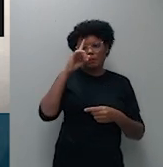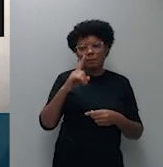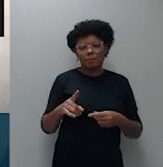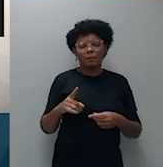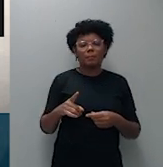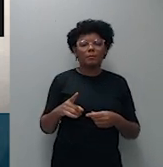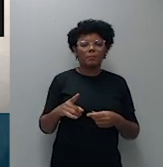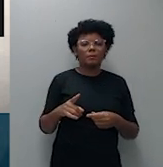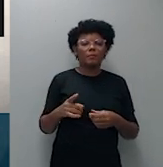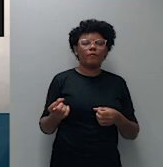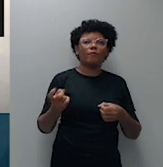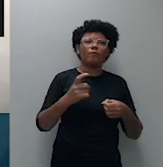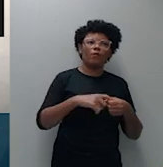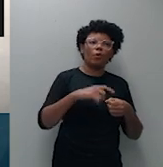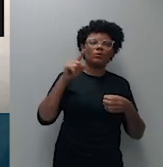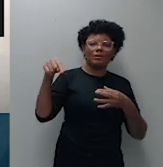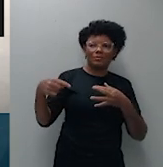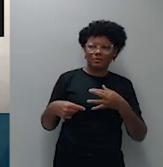terminar